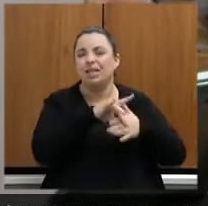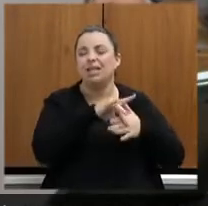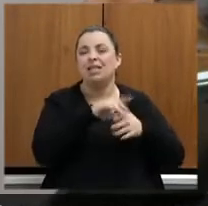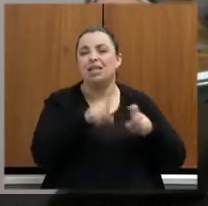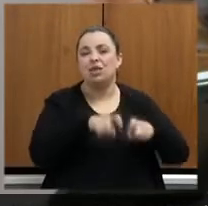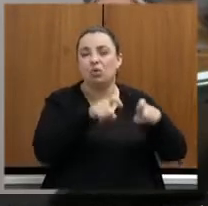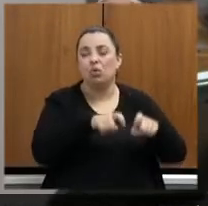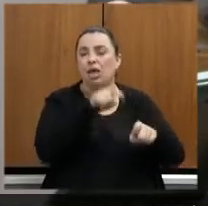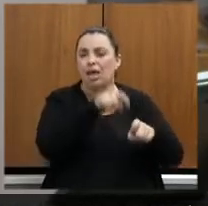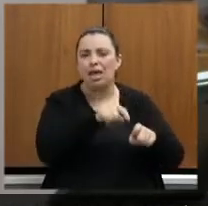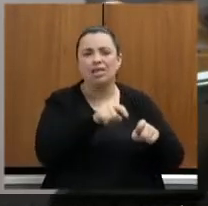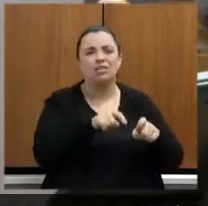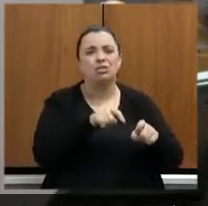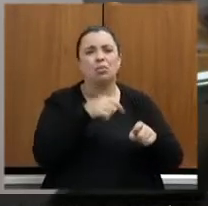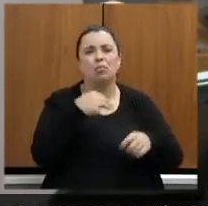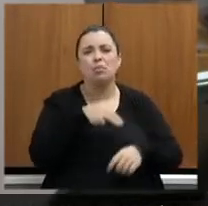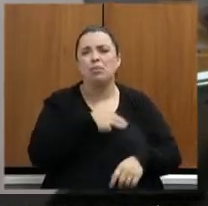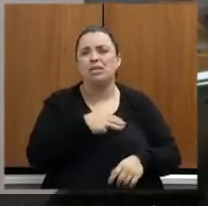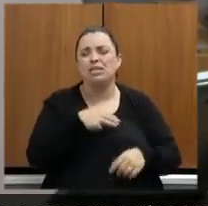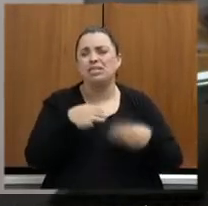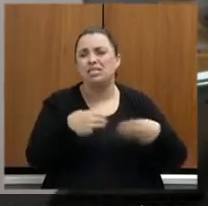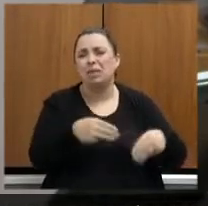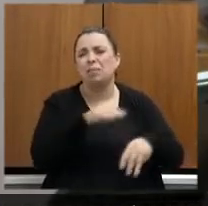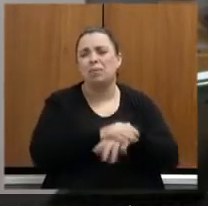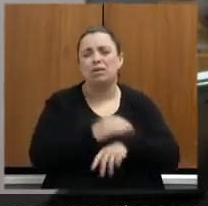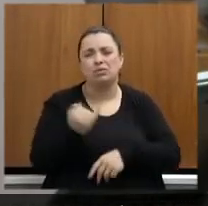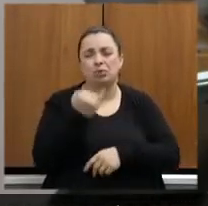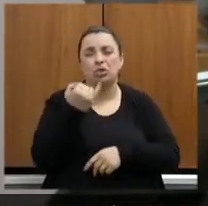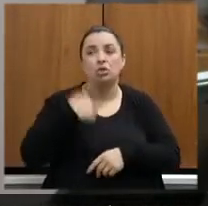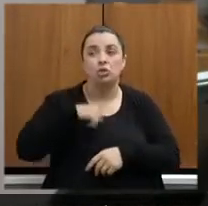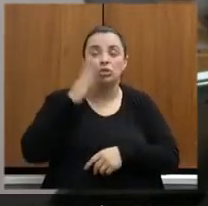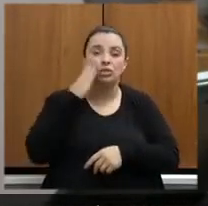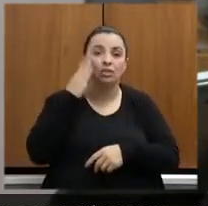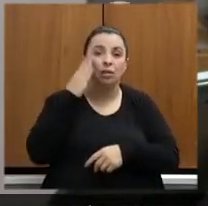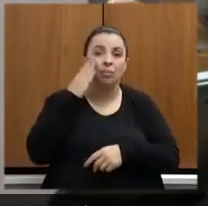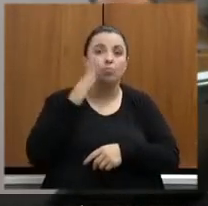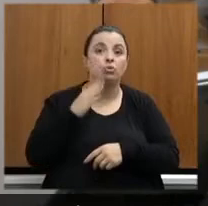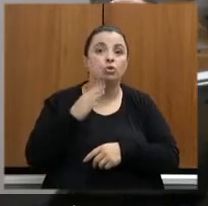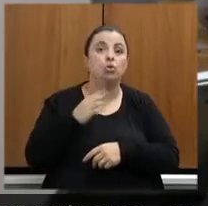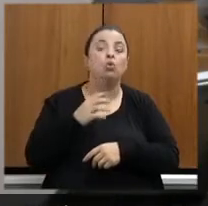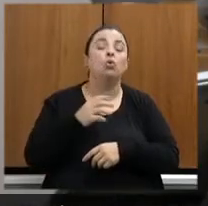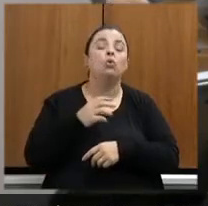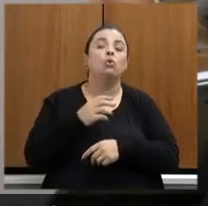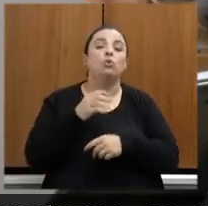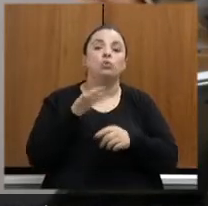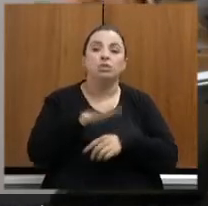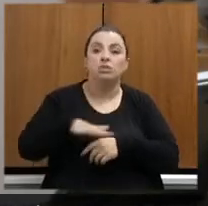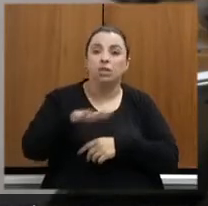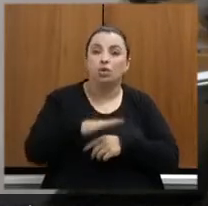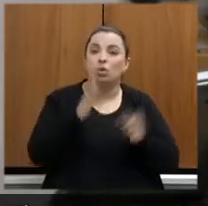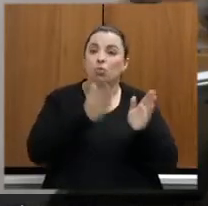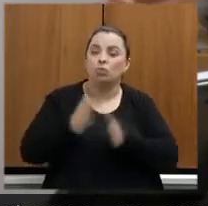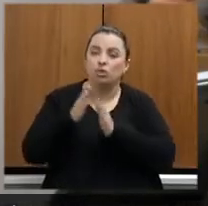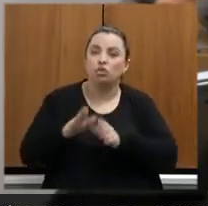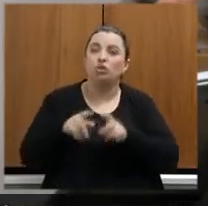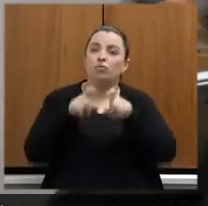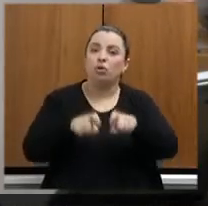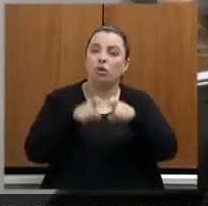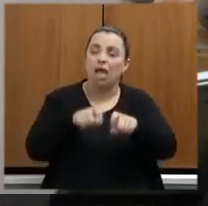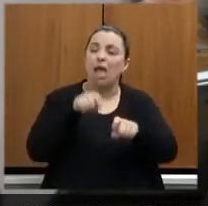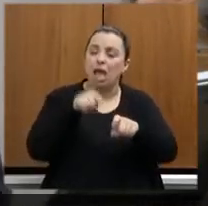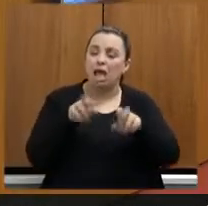nós sabemos que o setor produtivo a agropecuária tem carregado esse país nas costas Há muitos